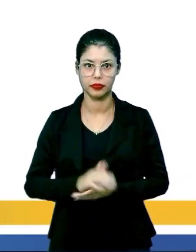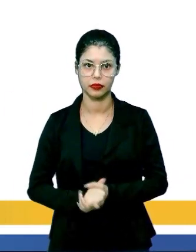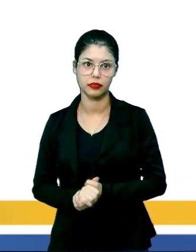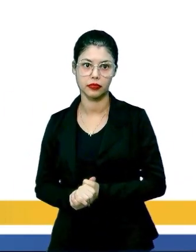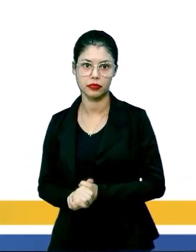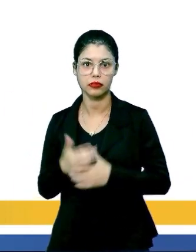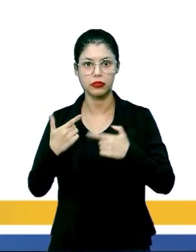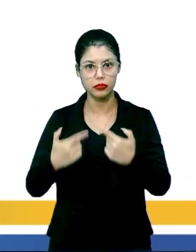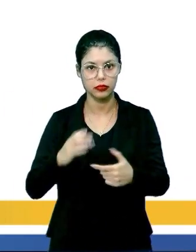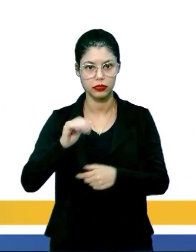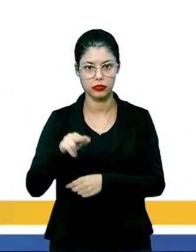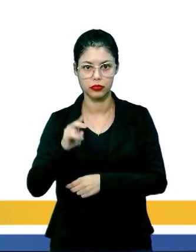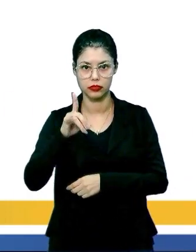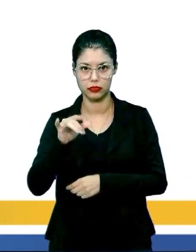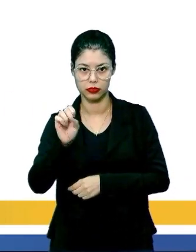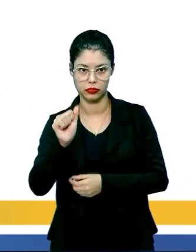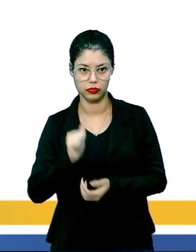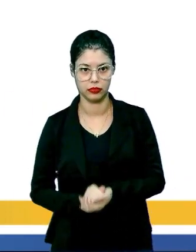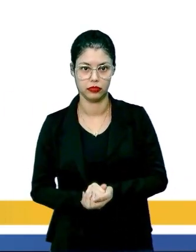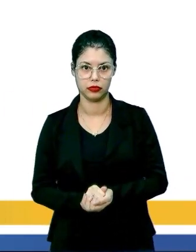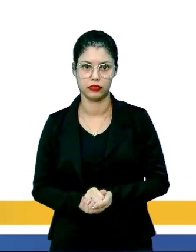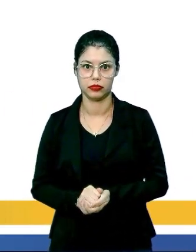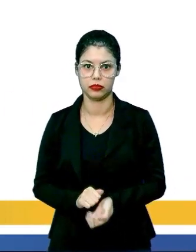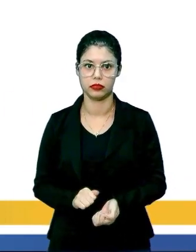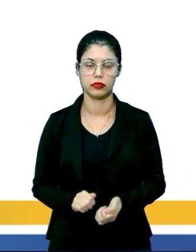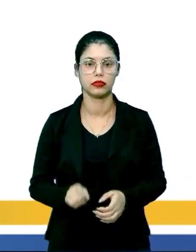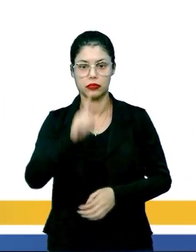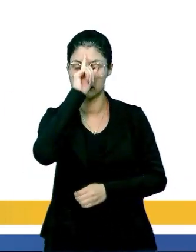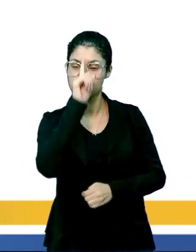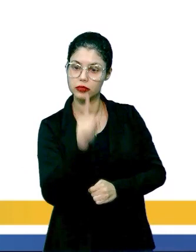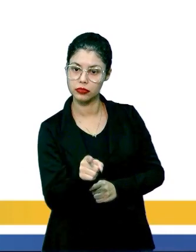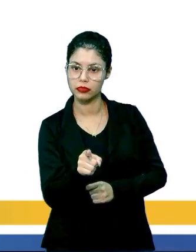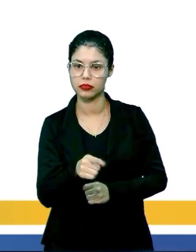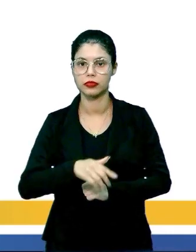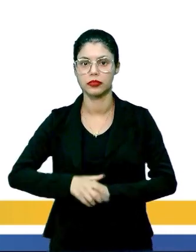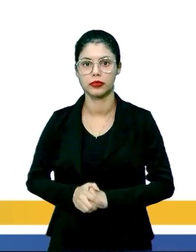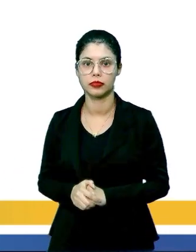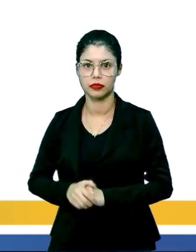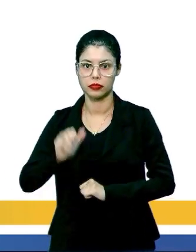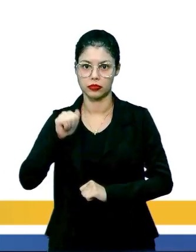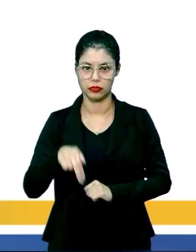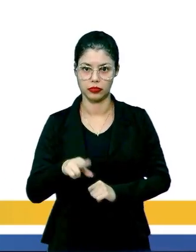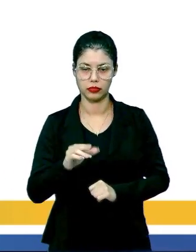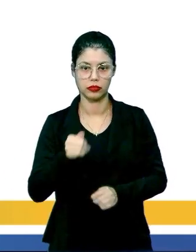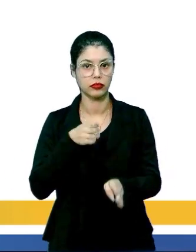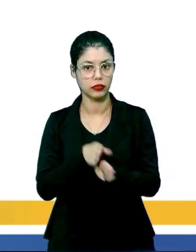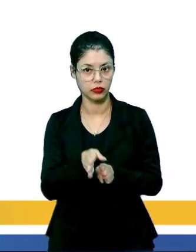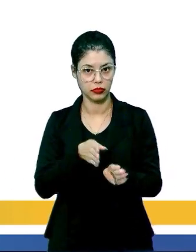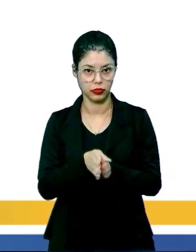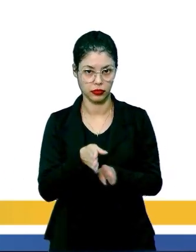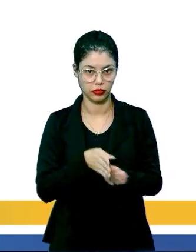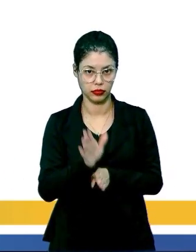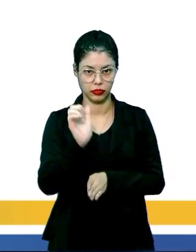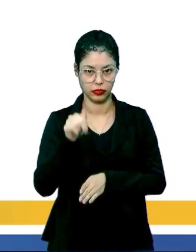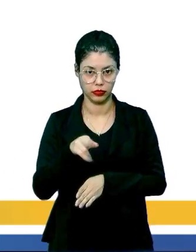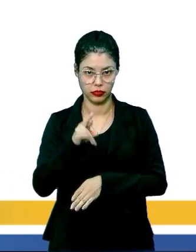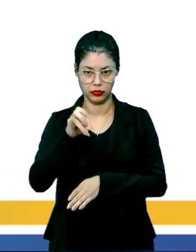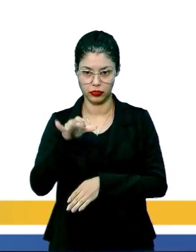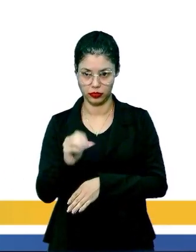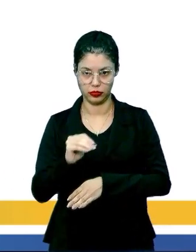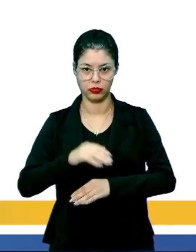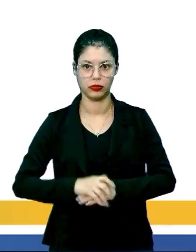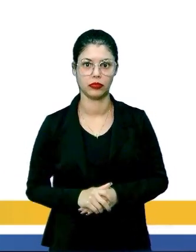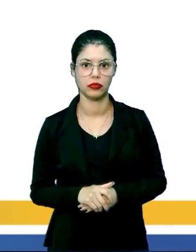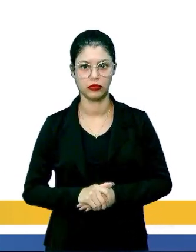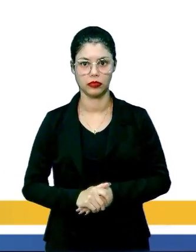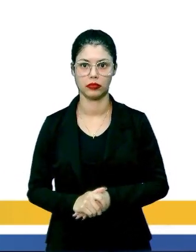pela Guerra de Canudos, né? A Guerra de Canudos, ela foi liderada por um personagem muito interessante na história